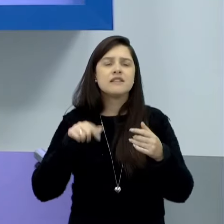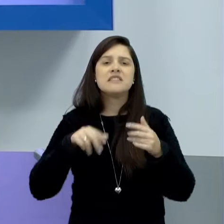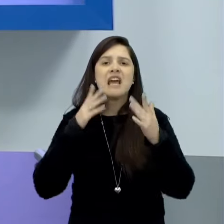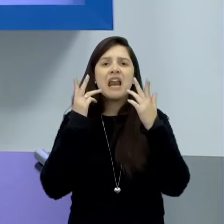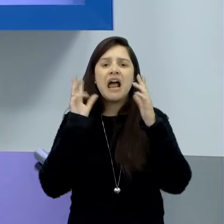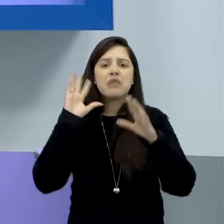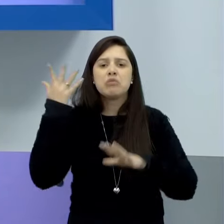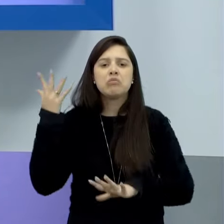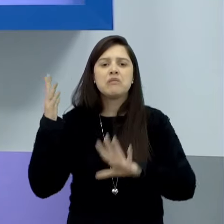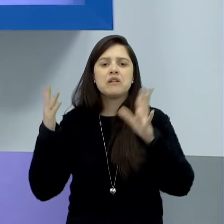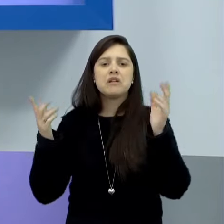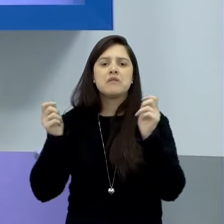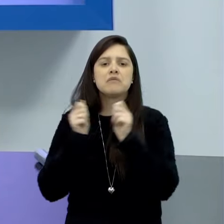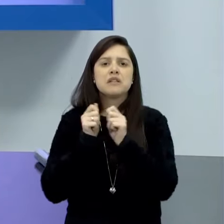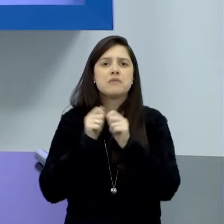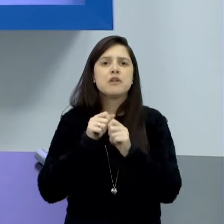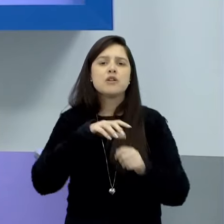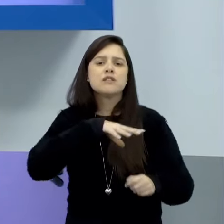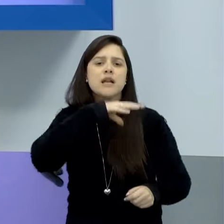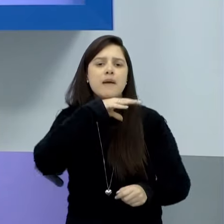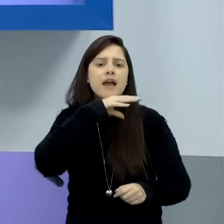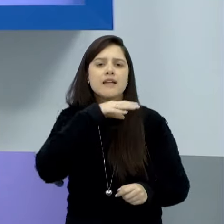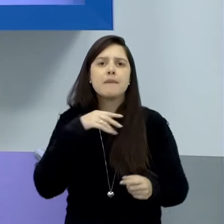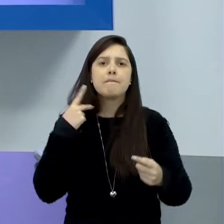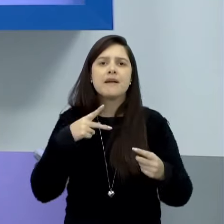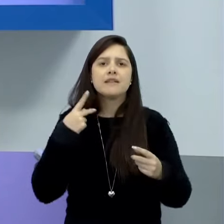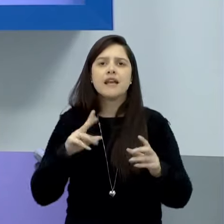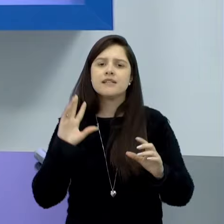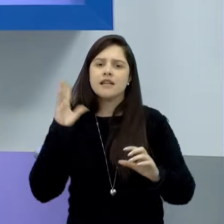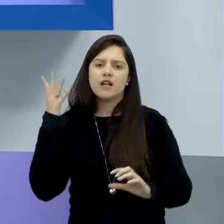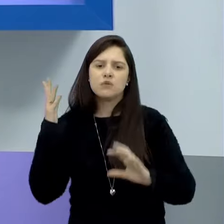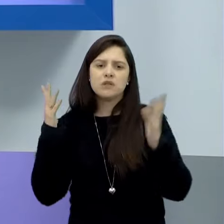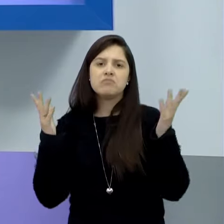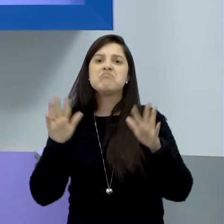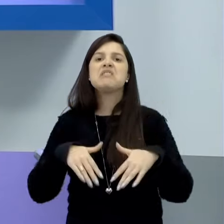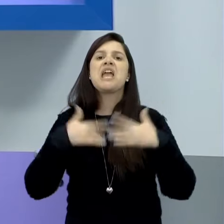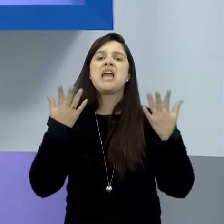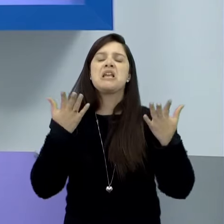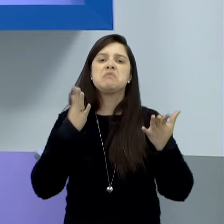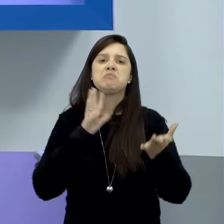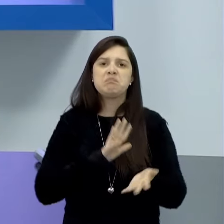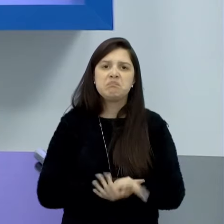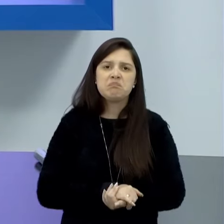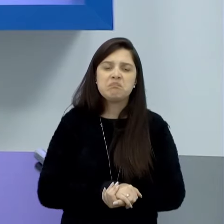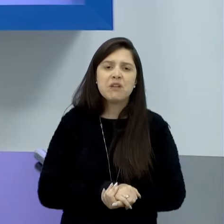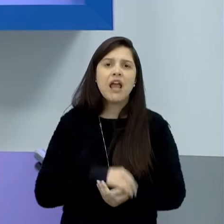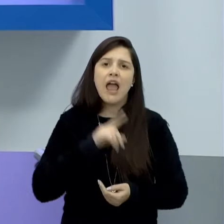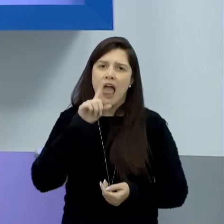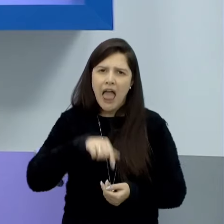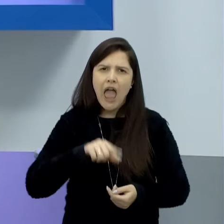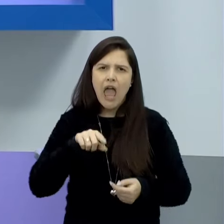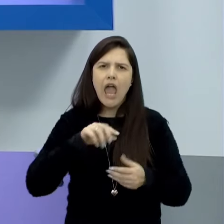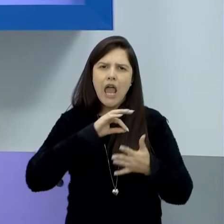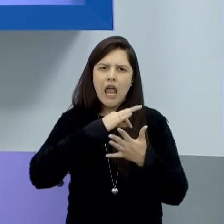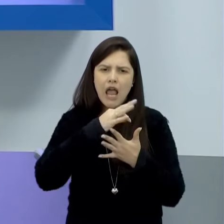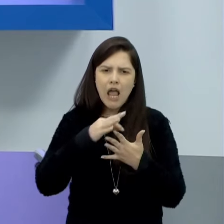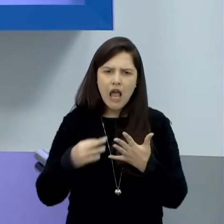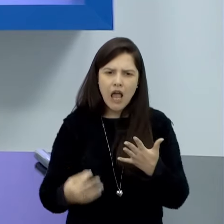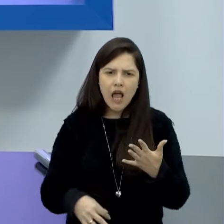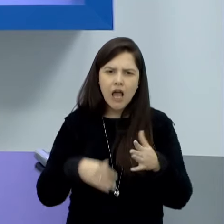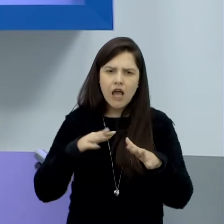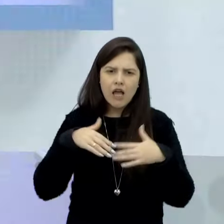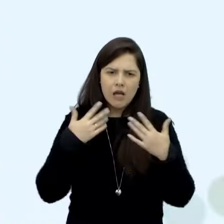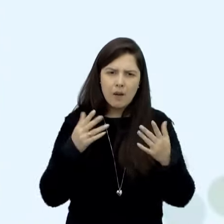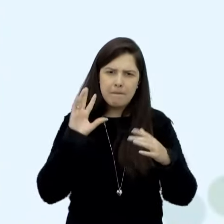natureza. E você tem também os animais que pertencem à natureza. E aí, será que esses elementos, eles não são